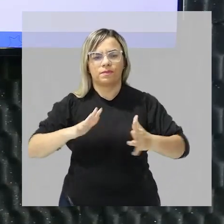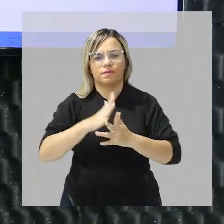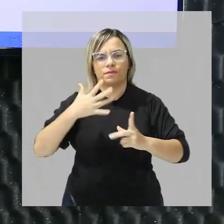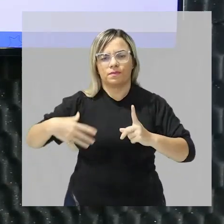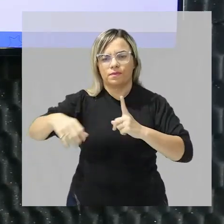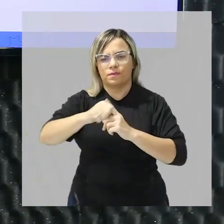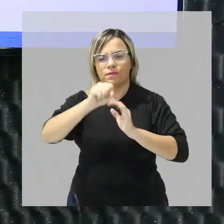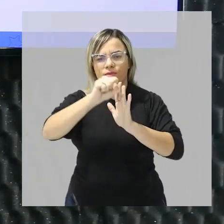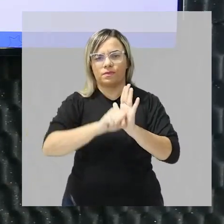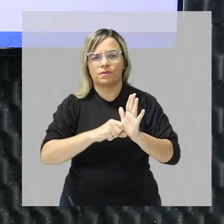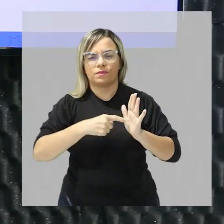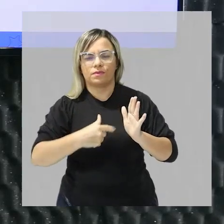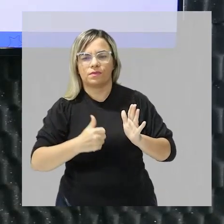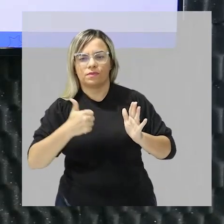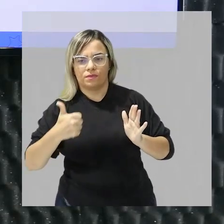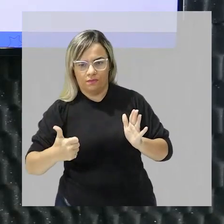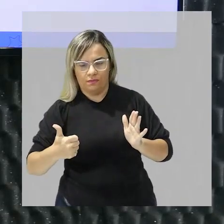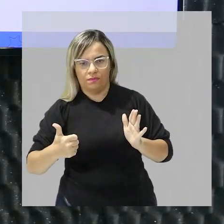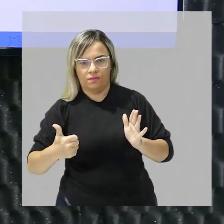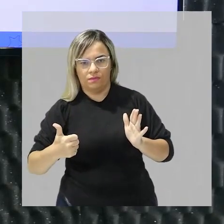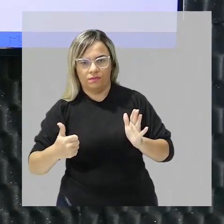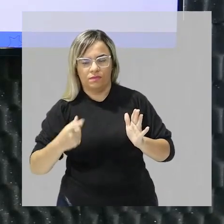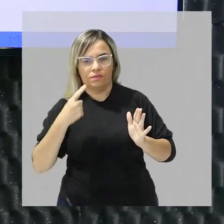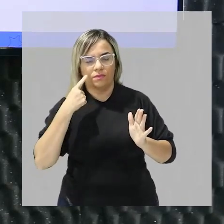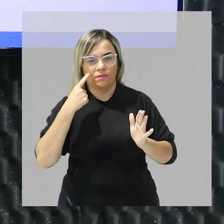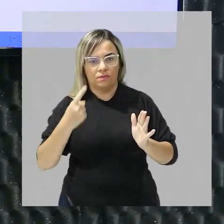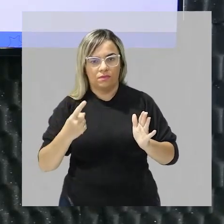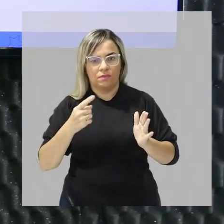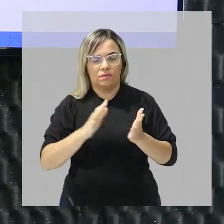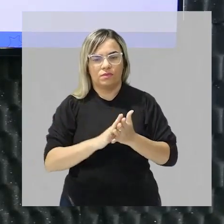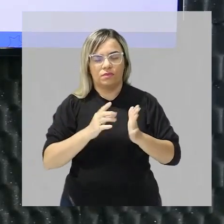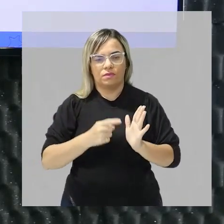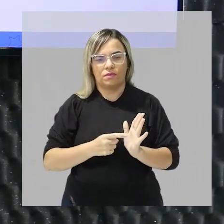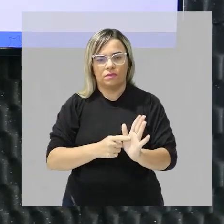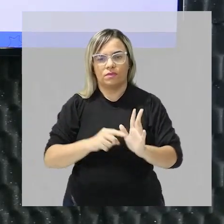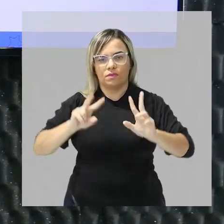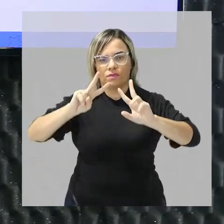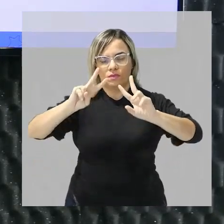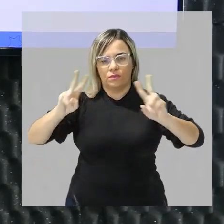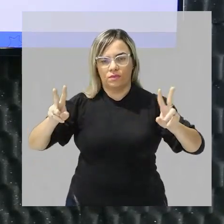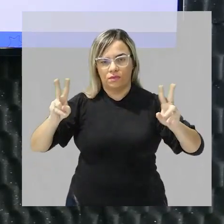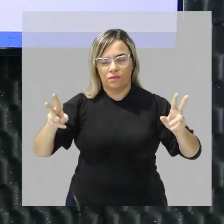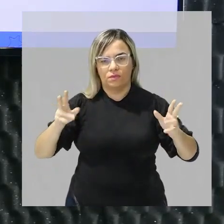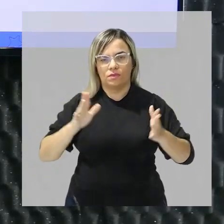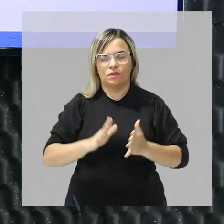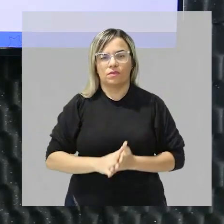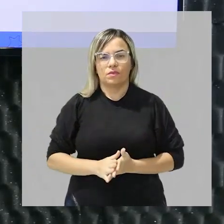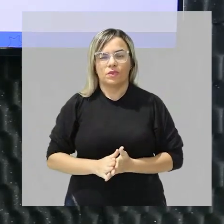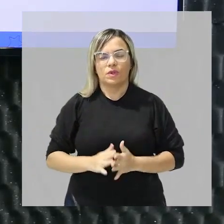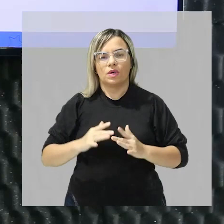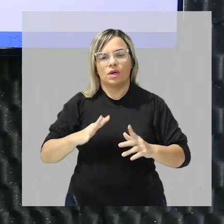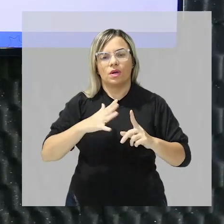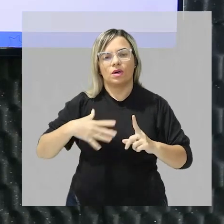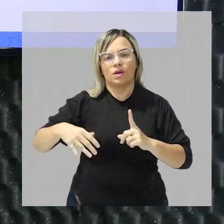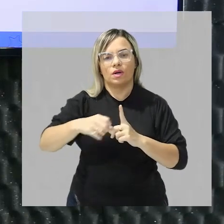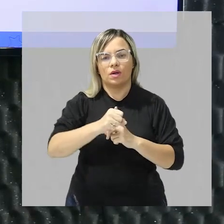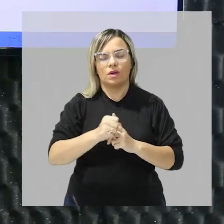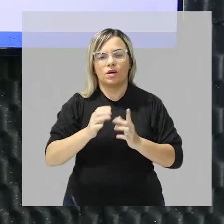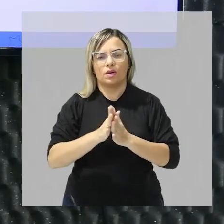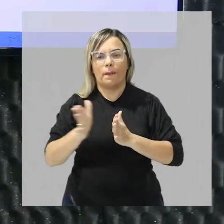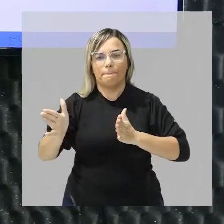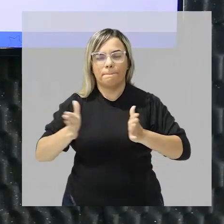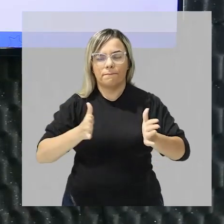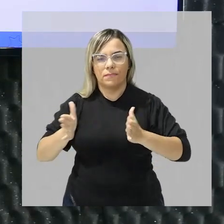movimentos sociais do século XXI, ó, ele cita para ti o tema da questão e cita uma época. Sempre que isso